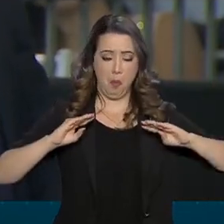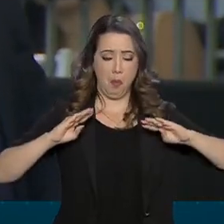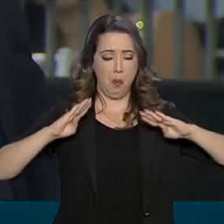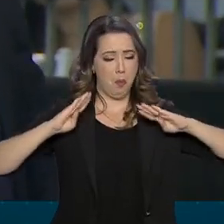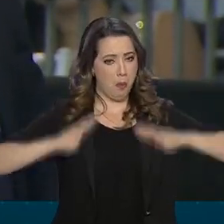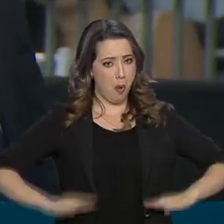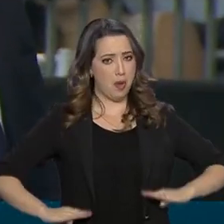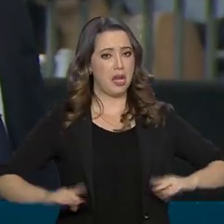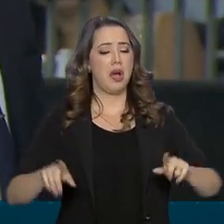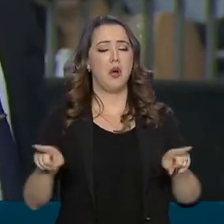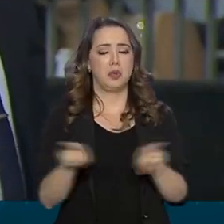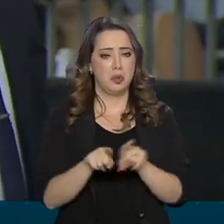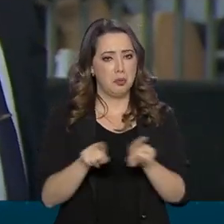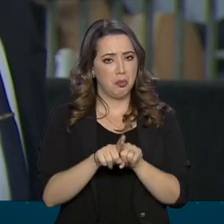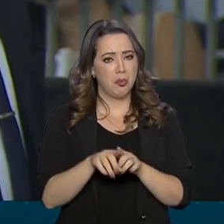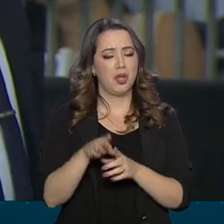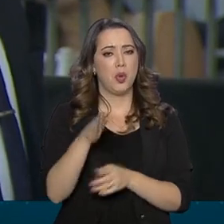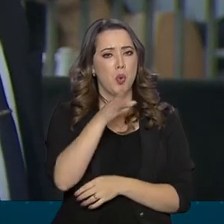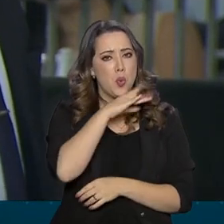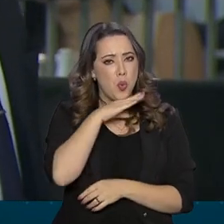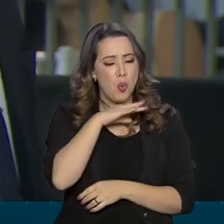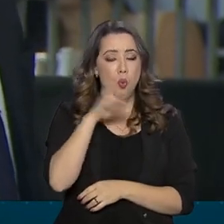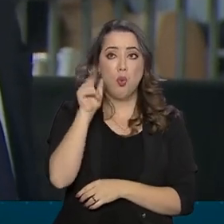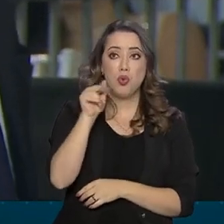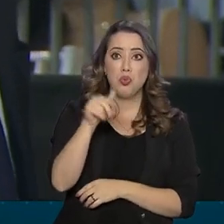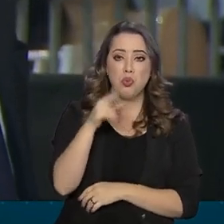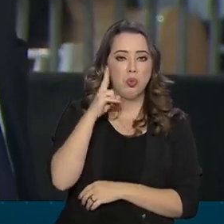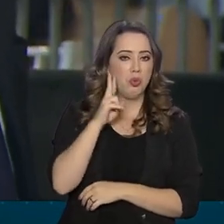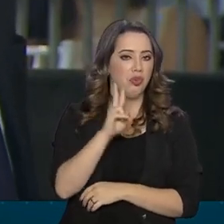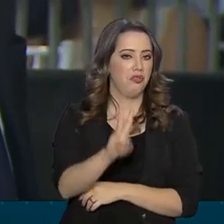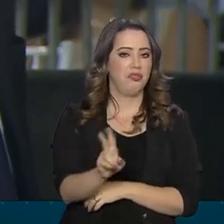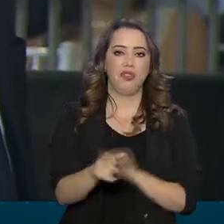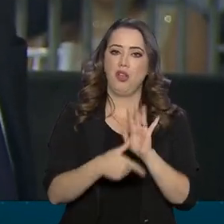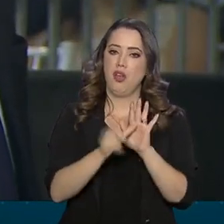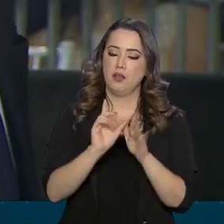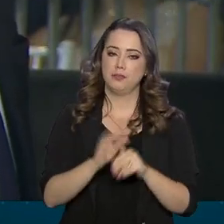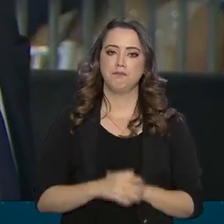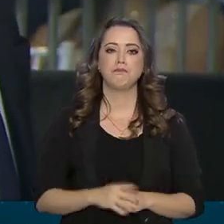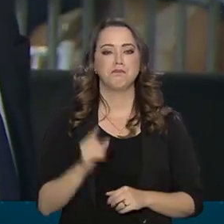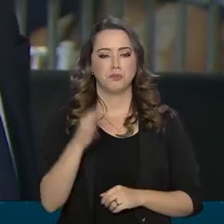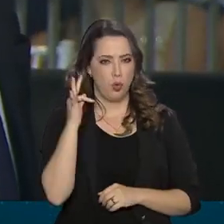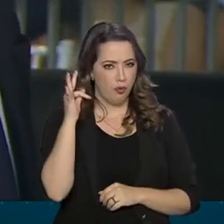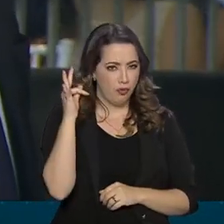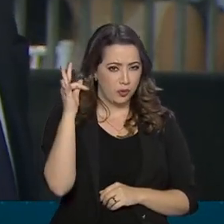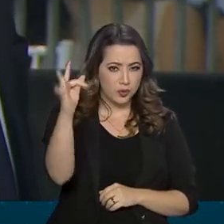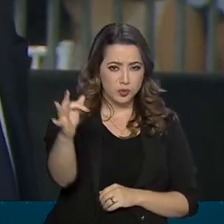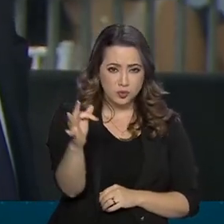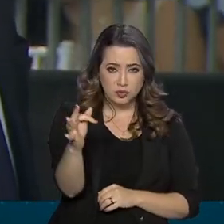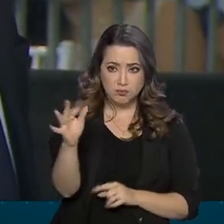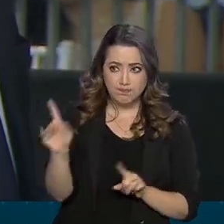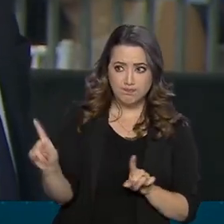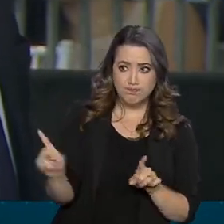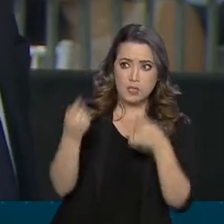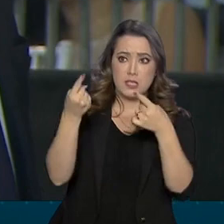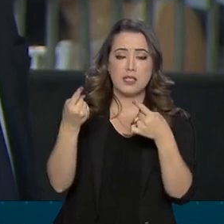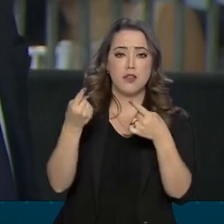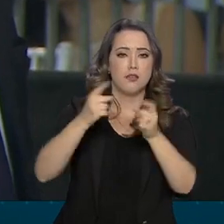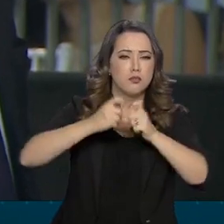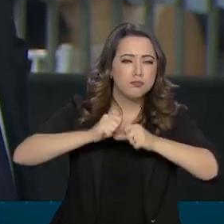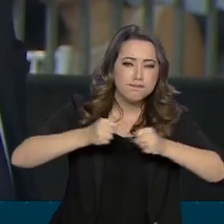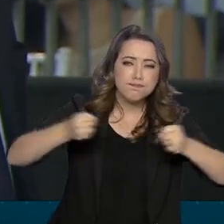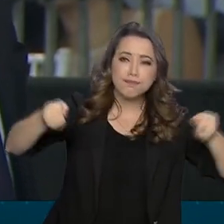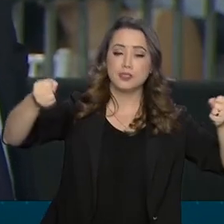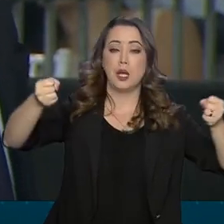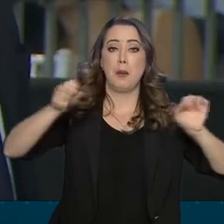Brasil. O desafio que nós temos pela frente é enorme, mas temos uma coisa maravilhosa ao nosso